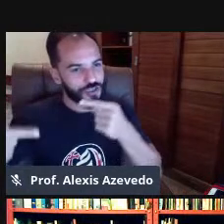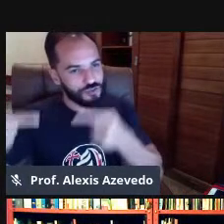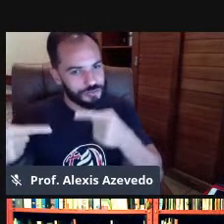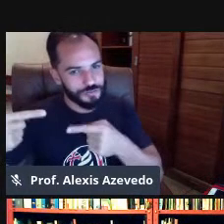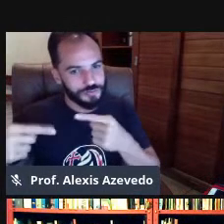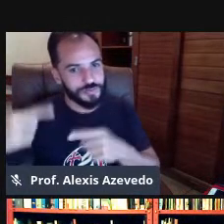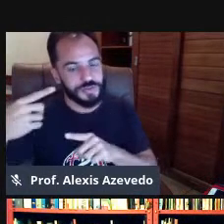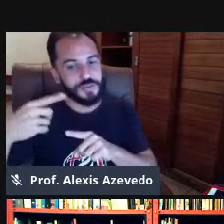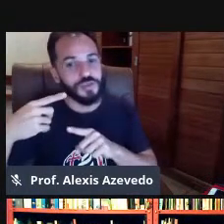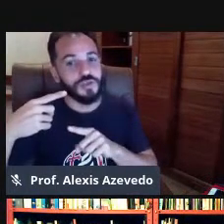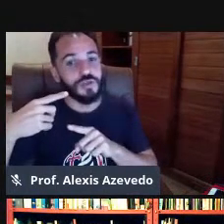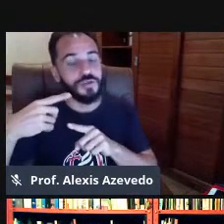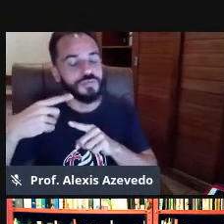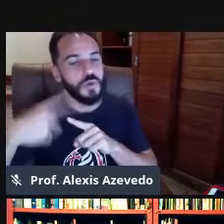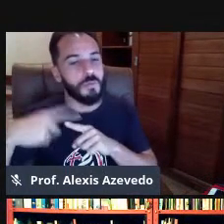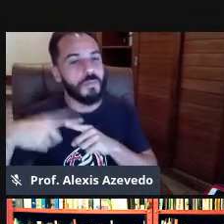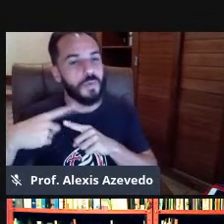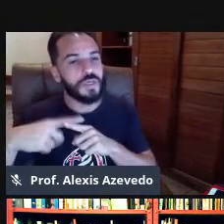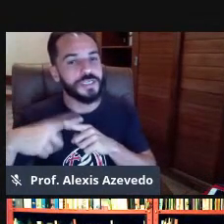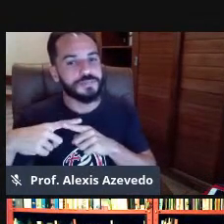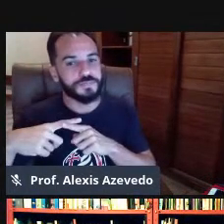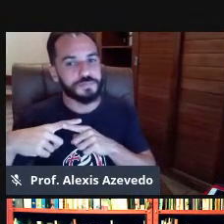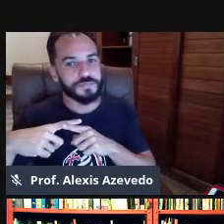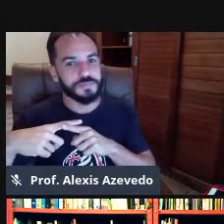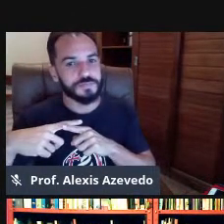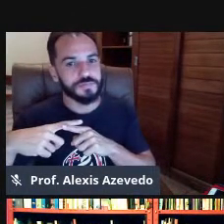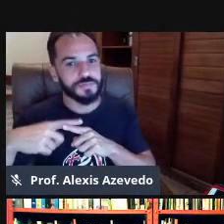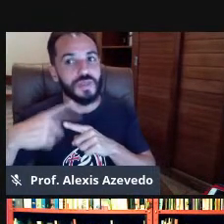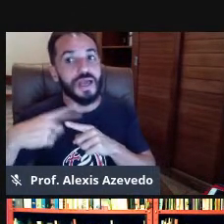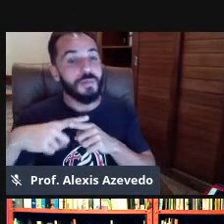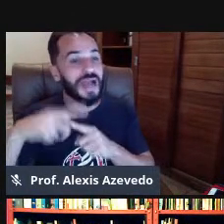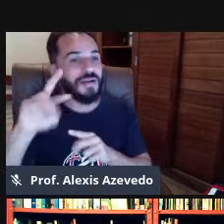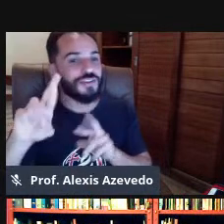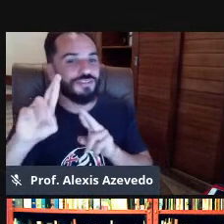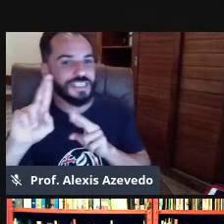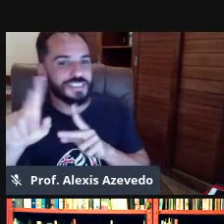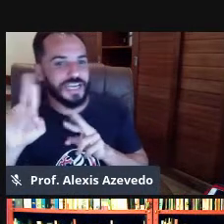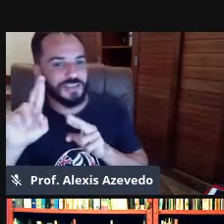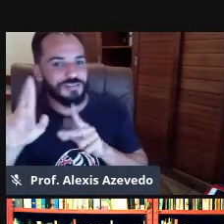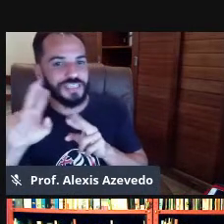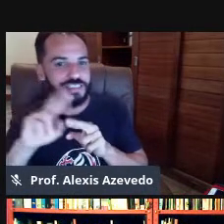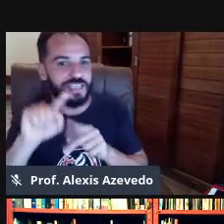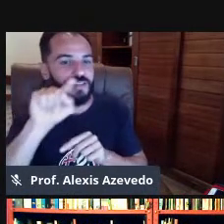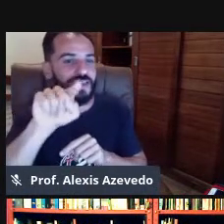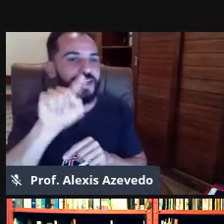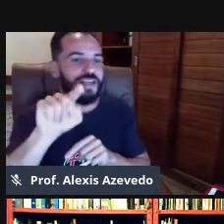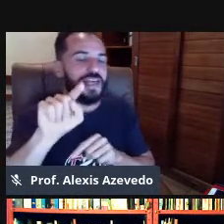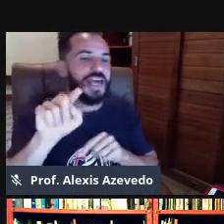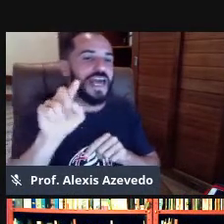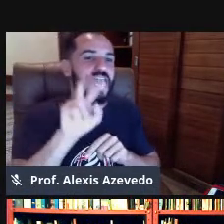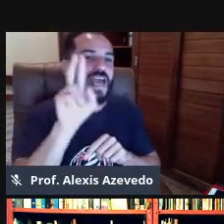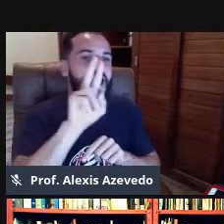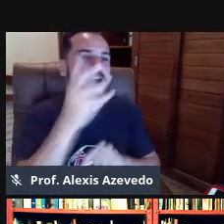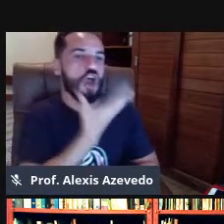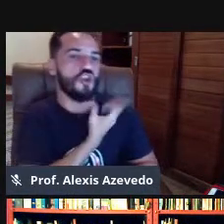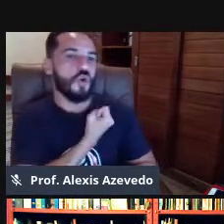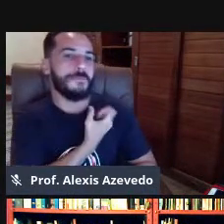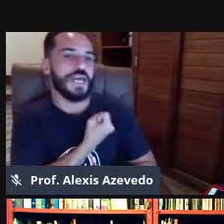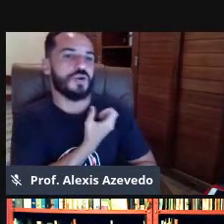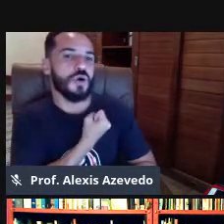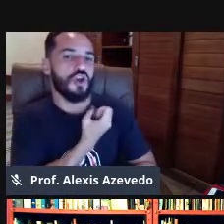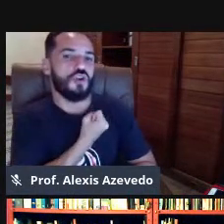elas têm sempre o algarismo romano, né? Então, isso já é um diferenciador. Então, eu